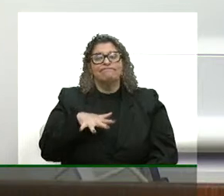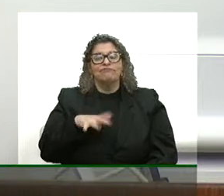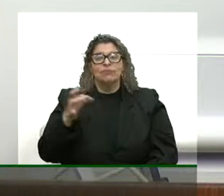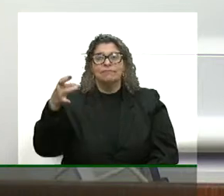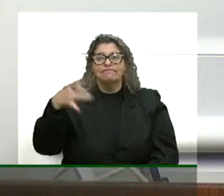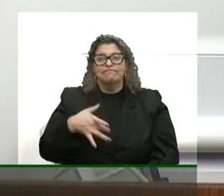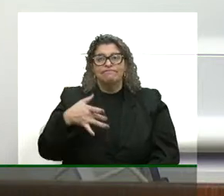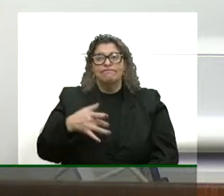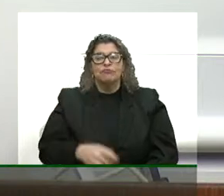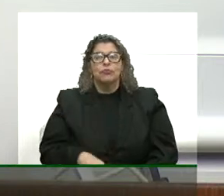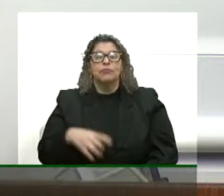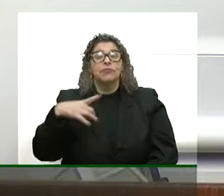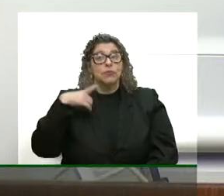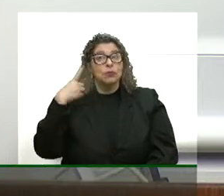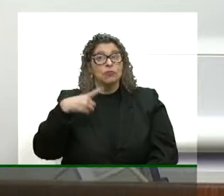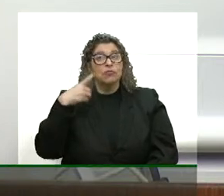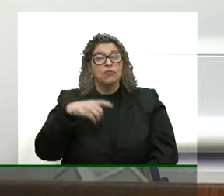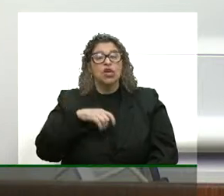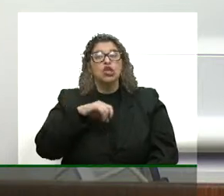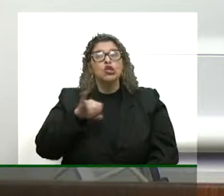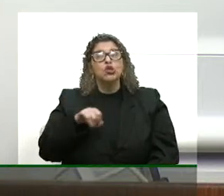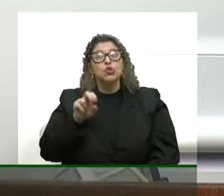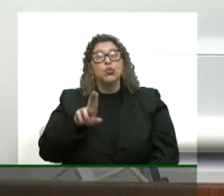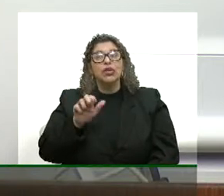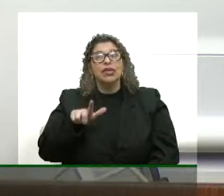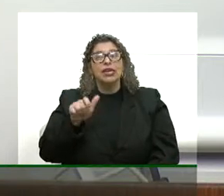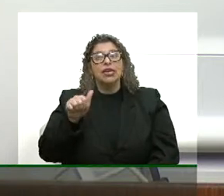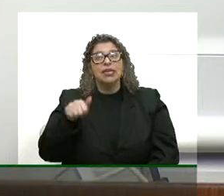Desiste, deputado Gaúcho da Geral. Deputada Juliana Brizola.